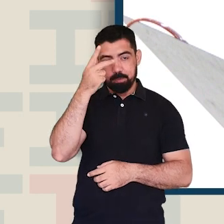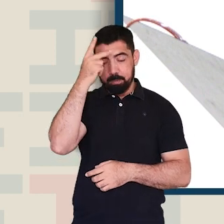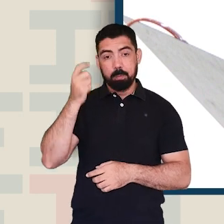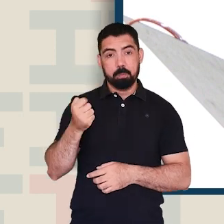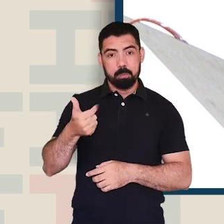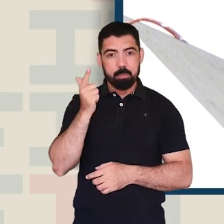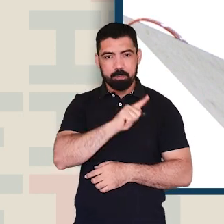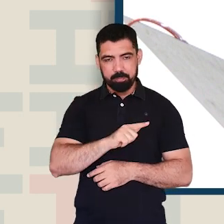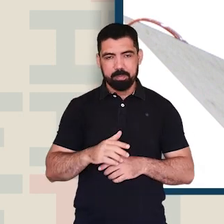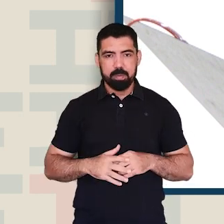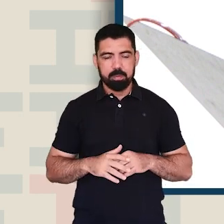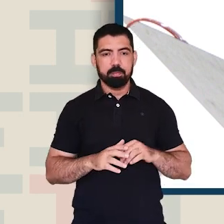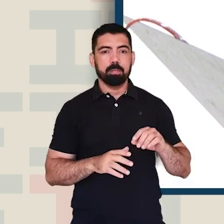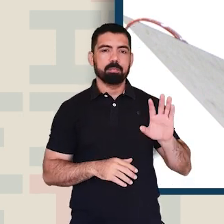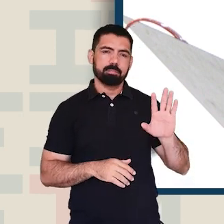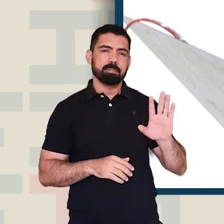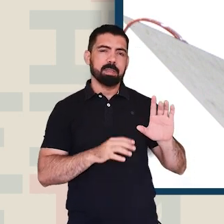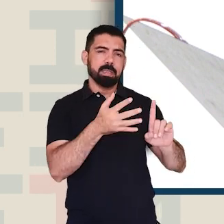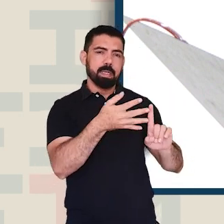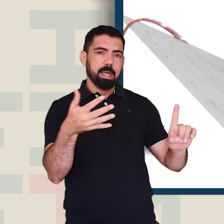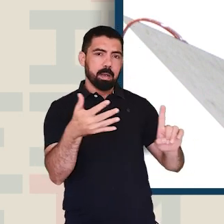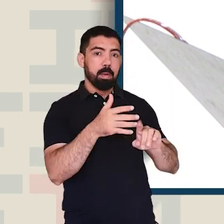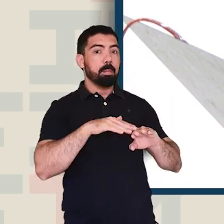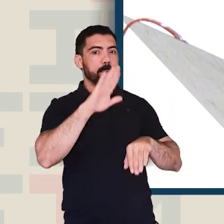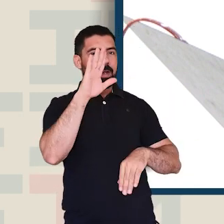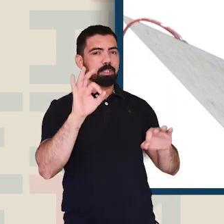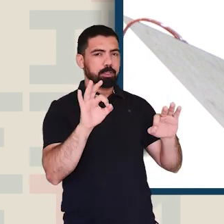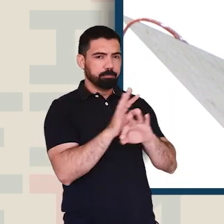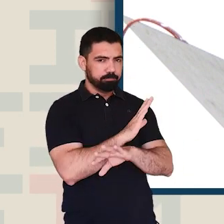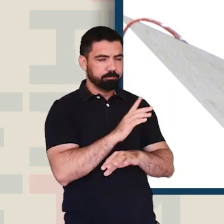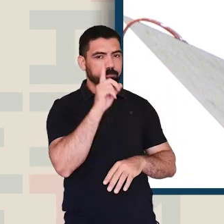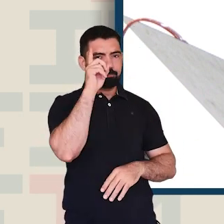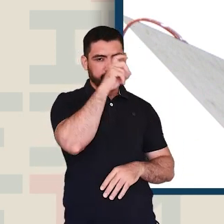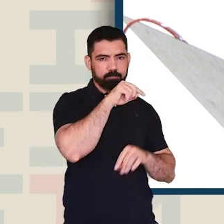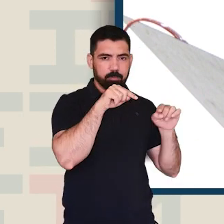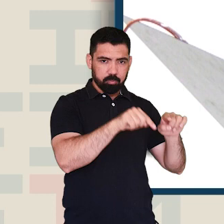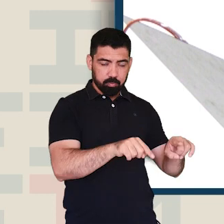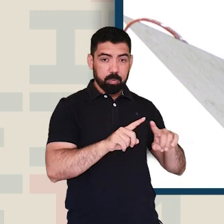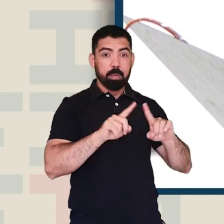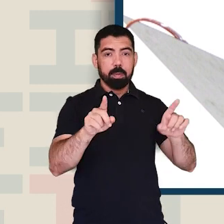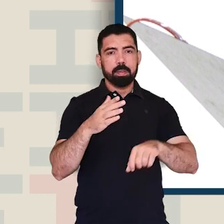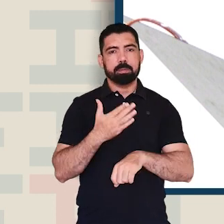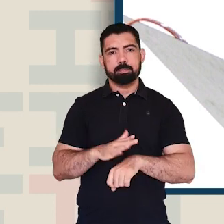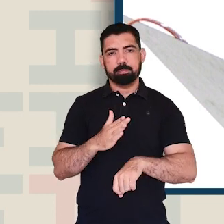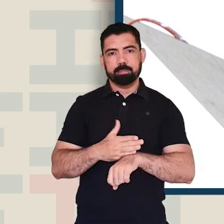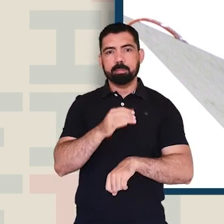uma partitura, né? Mas ela, num modo prático de você estar num